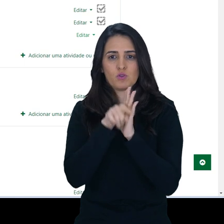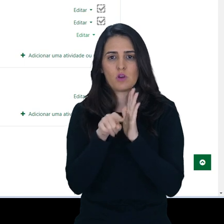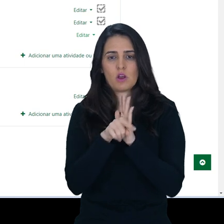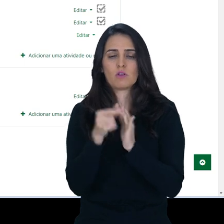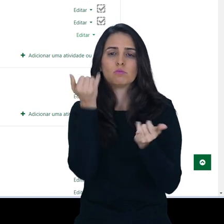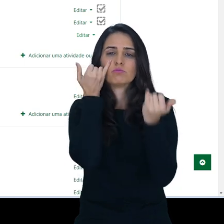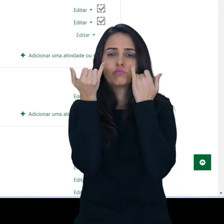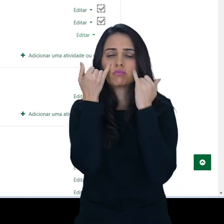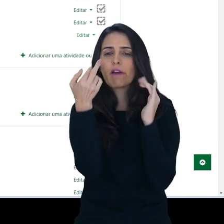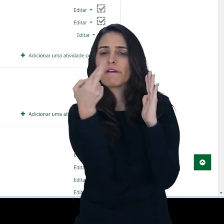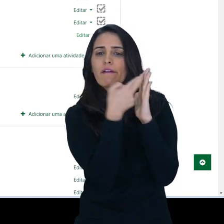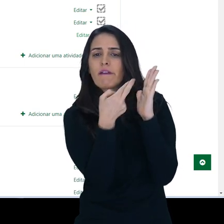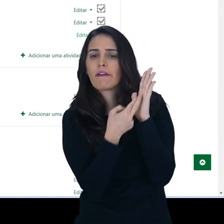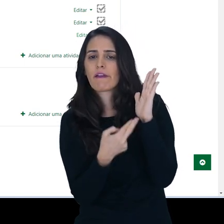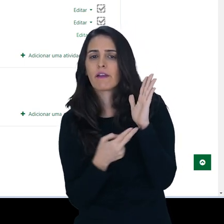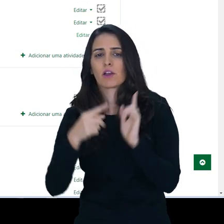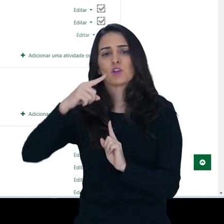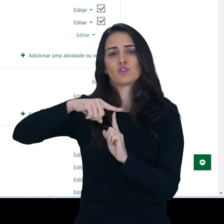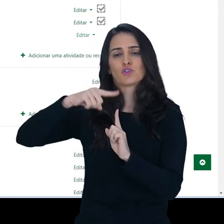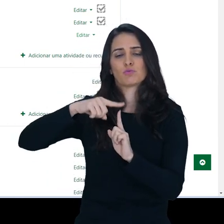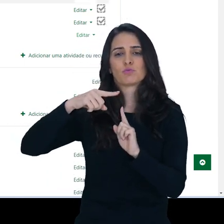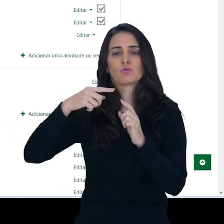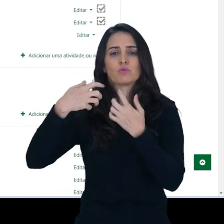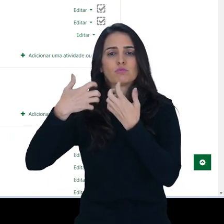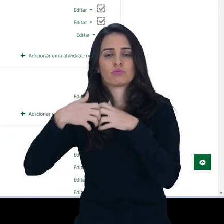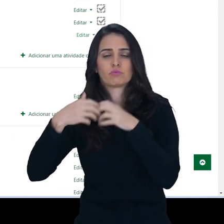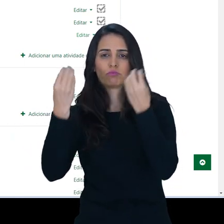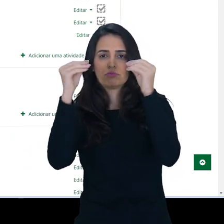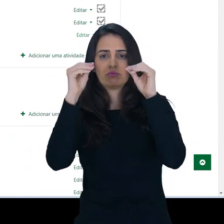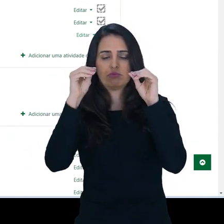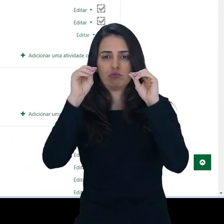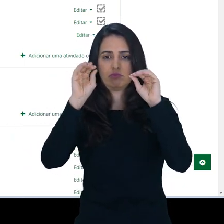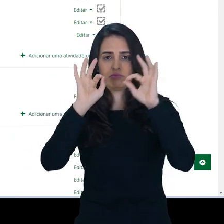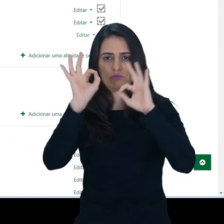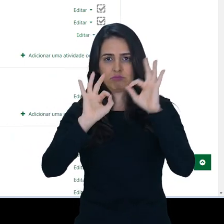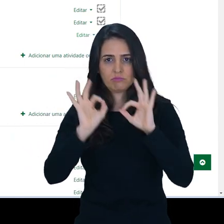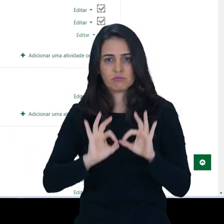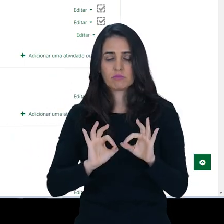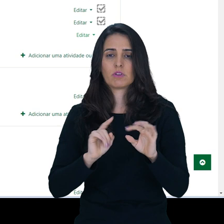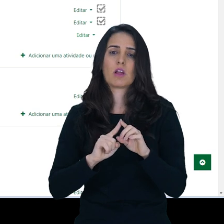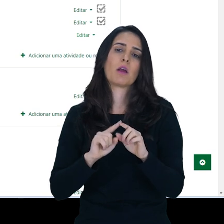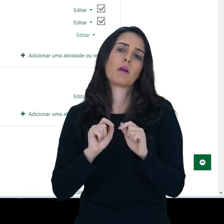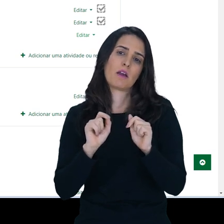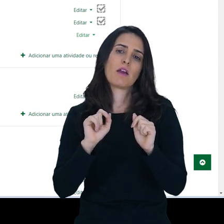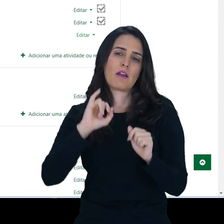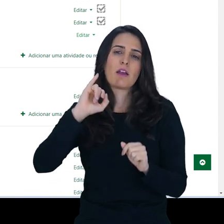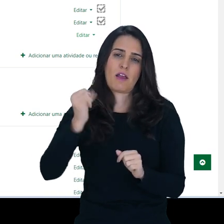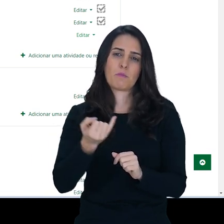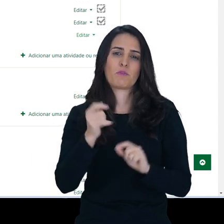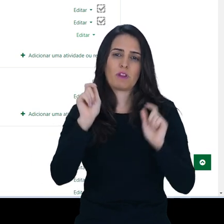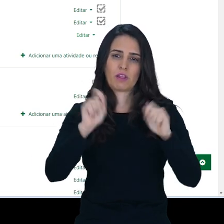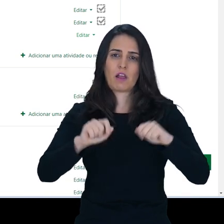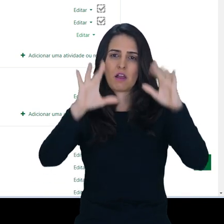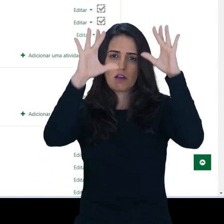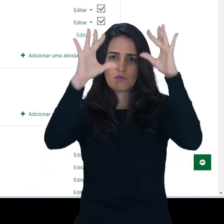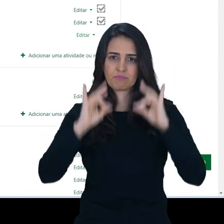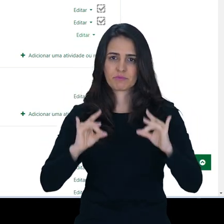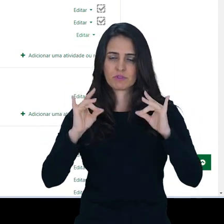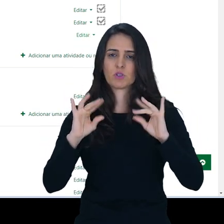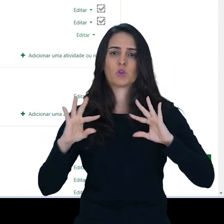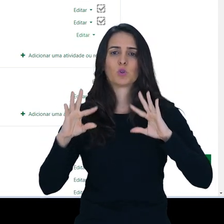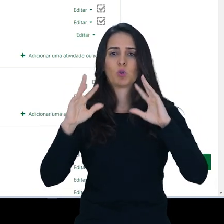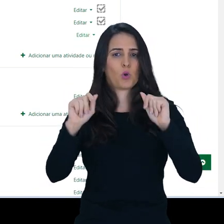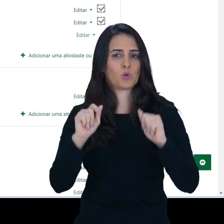coloca todas as regras, todo tipo de configuração, então ele pode aproveitar essa descrição para todos os seus